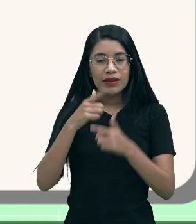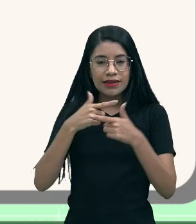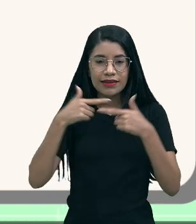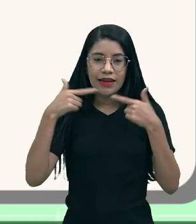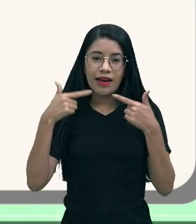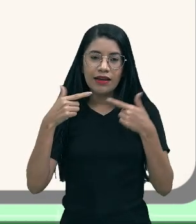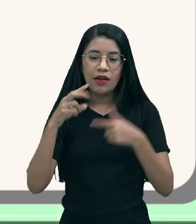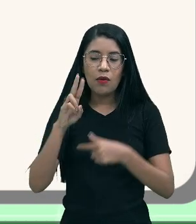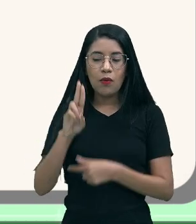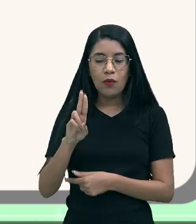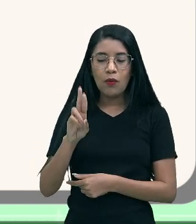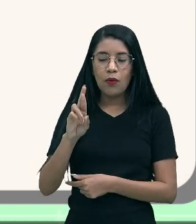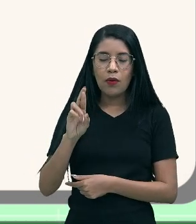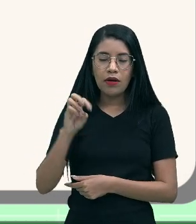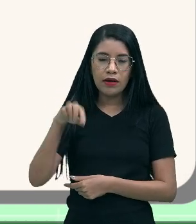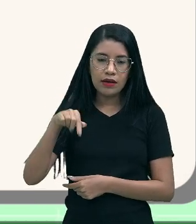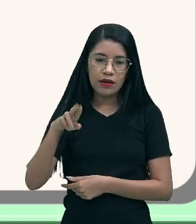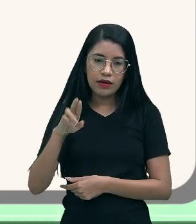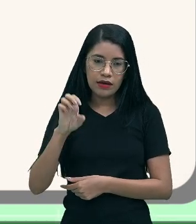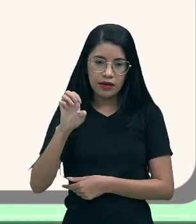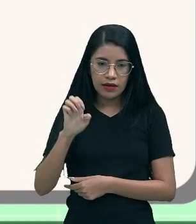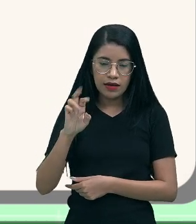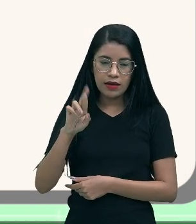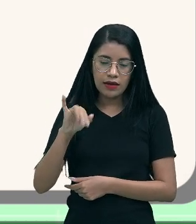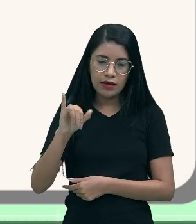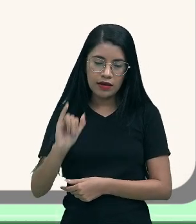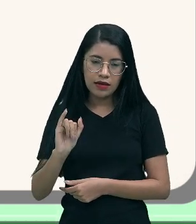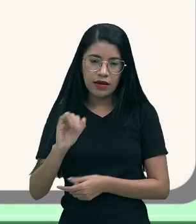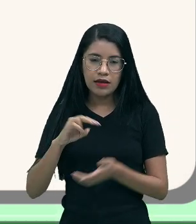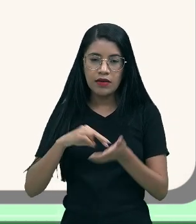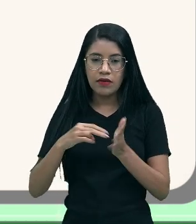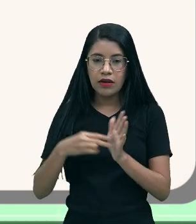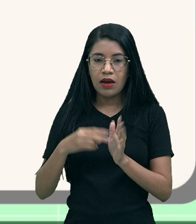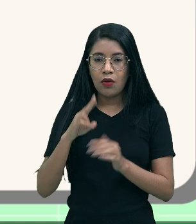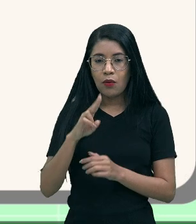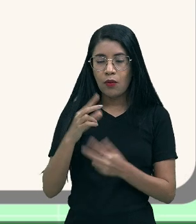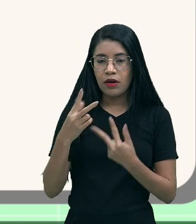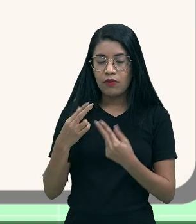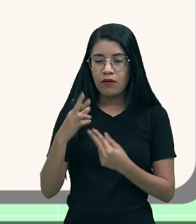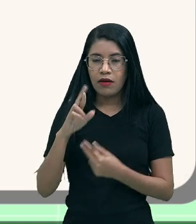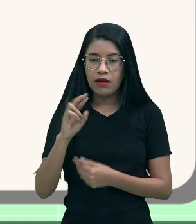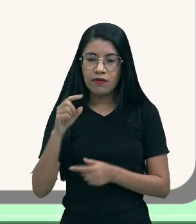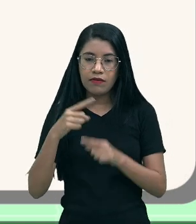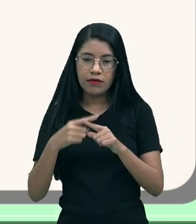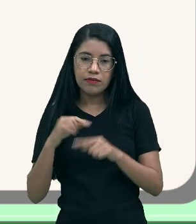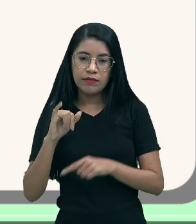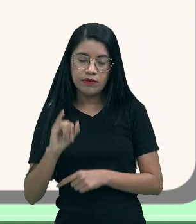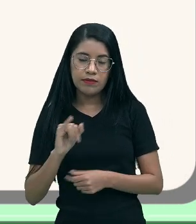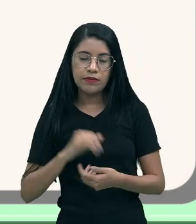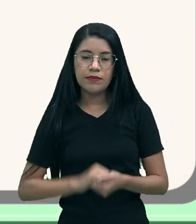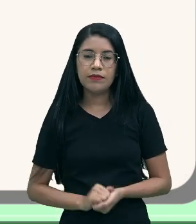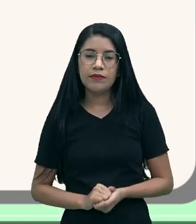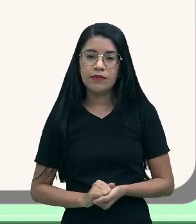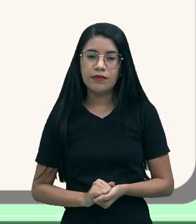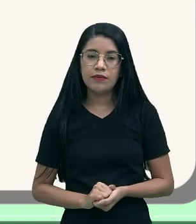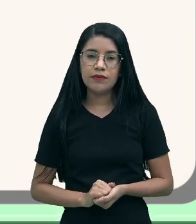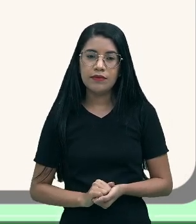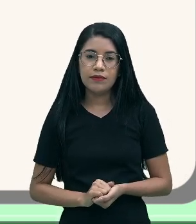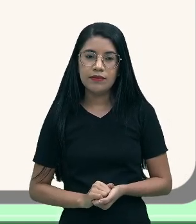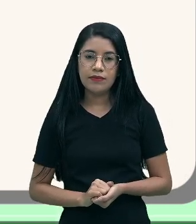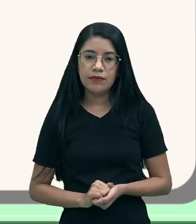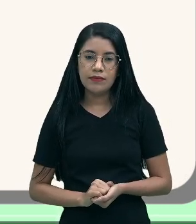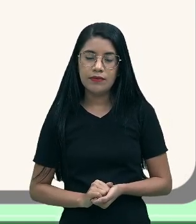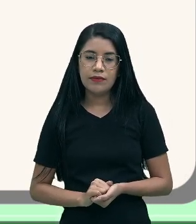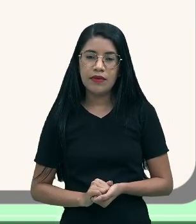que ri, que é U igual a R vezes I, que é a primeira lei de Ohm. Traduz a primeira lei de Ohm. Aqui, novamente, eu mostro aquela